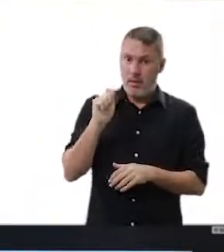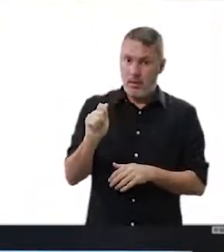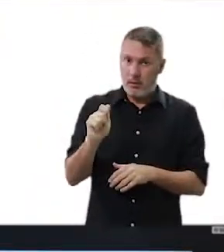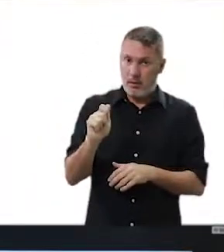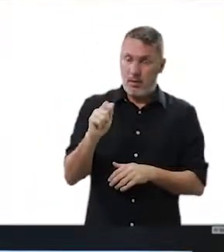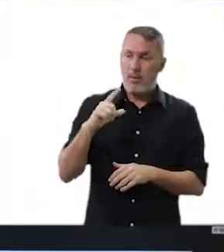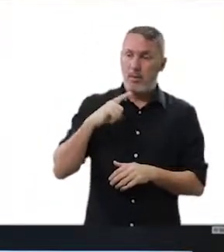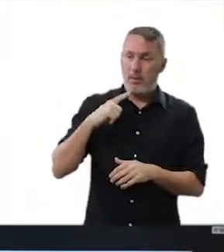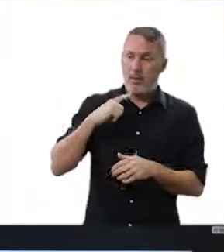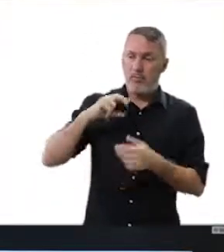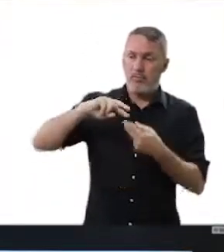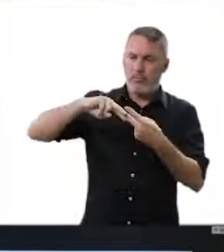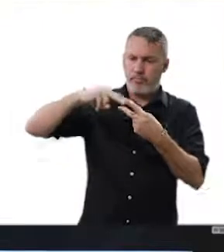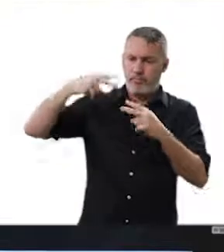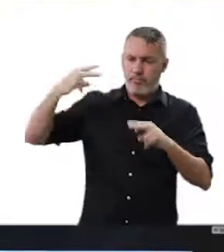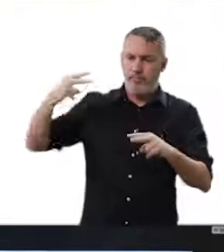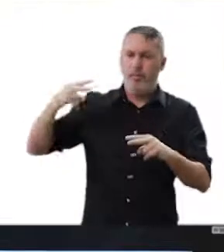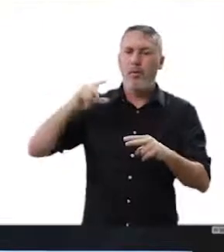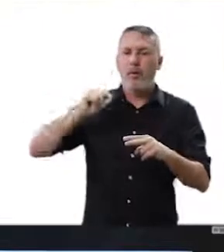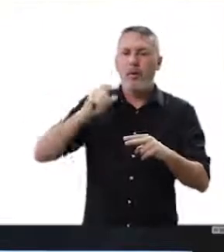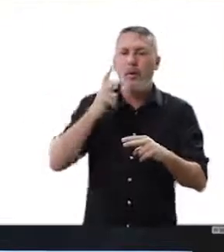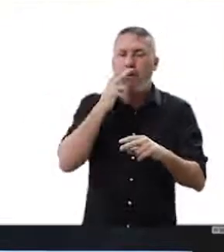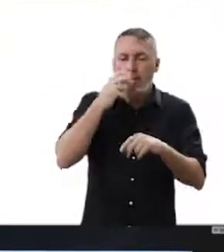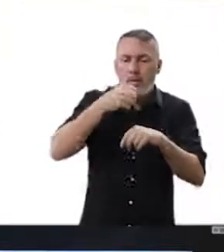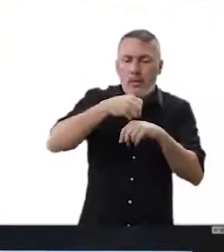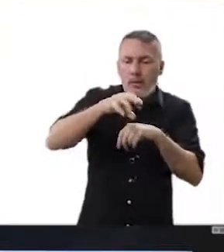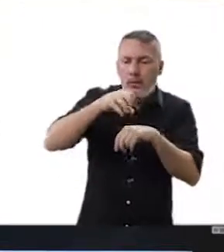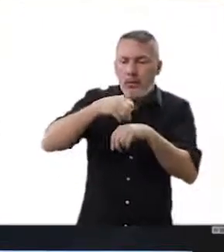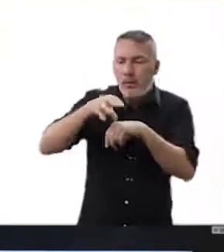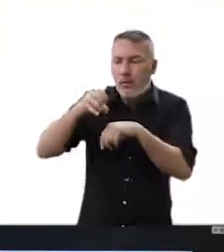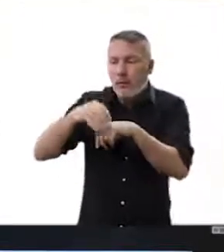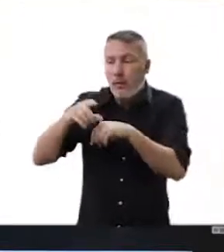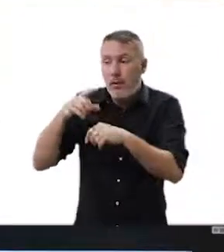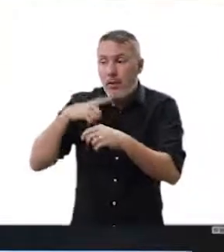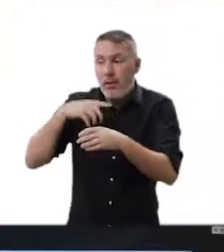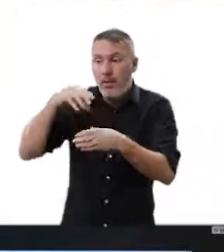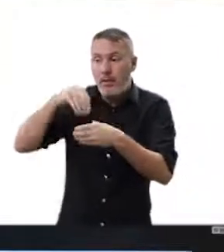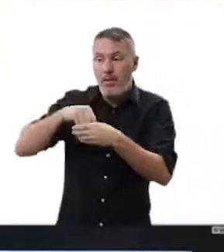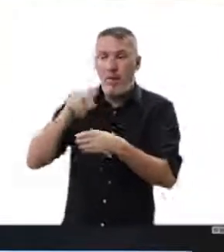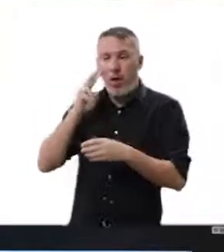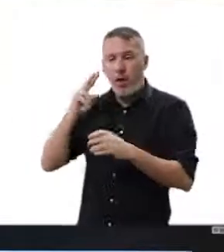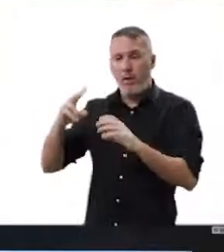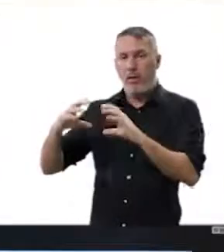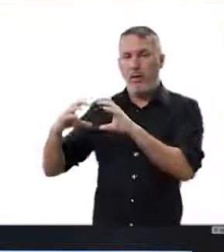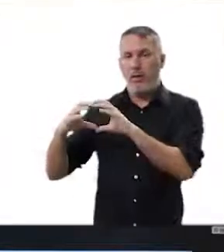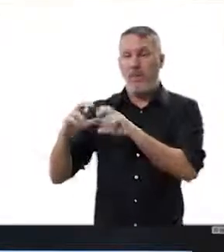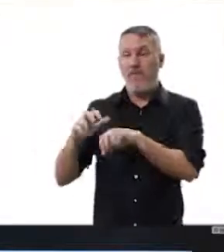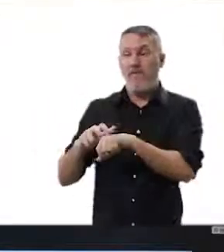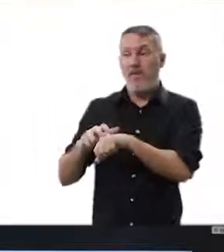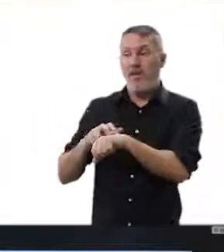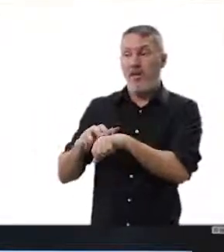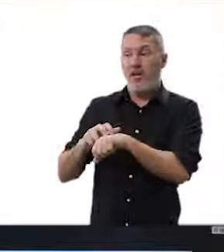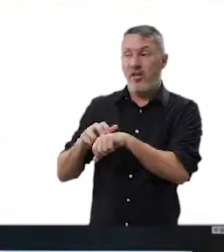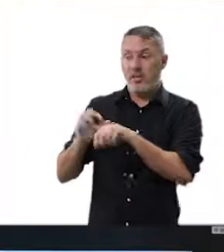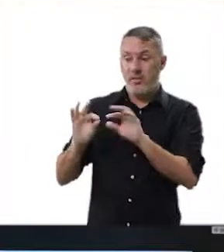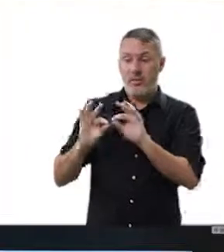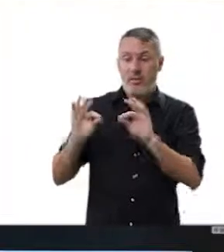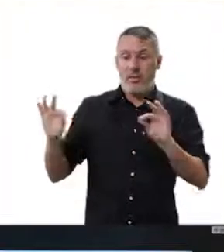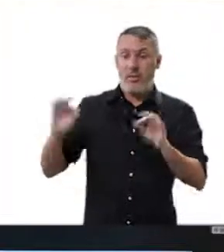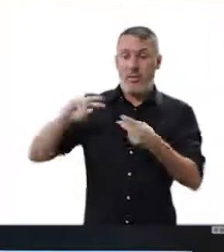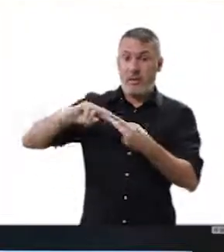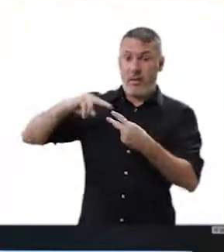RNA mensageiro. O que eles vão fazendo? É como se fosse uma maquininha. Eles se acoplam e soltam. Eles